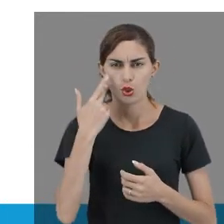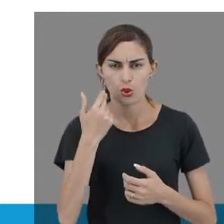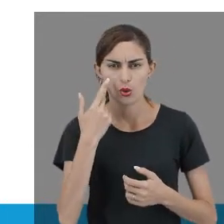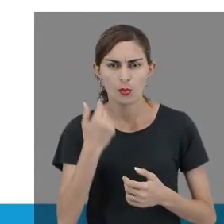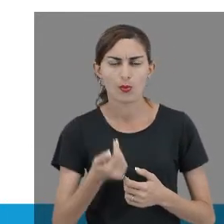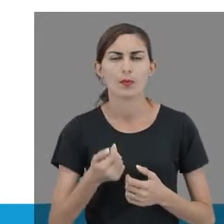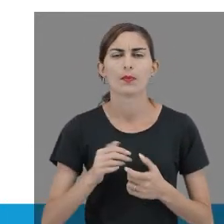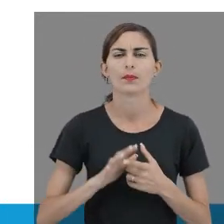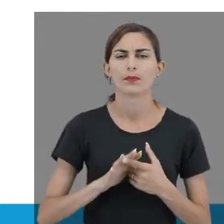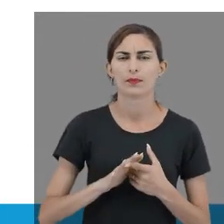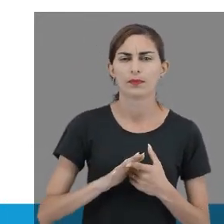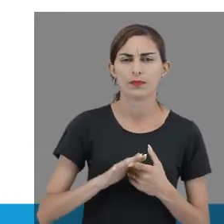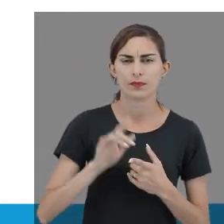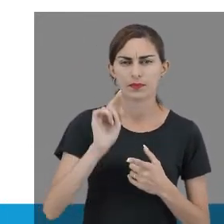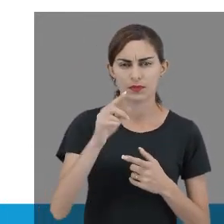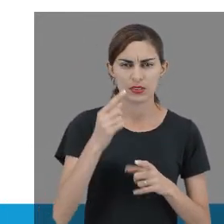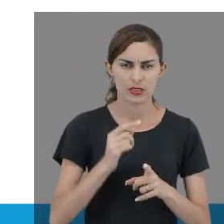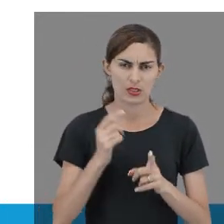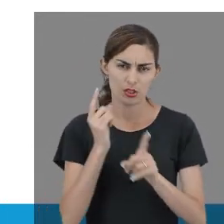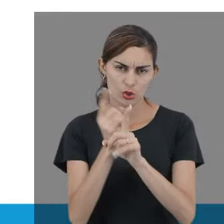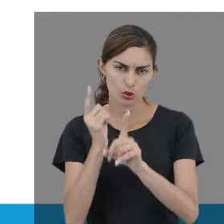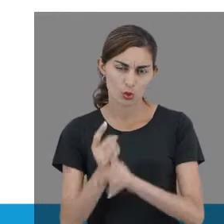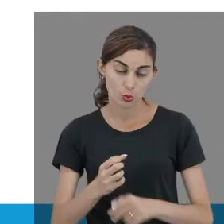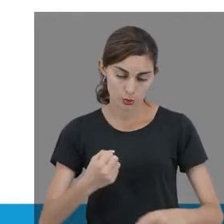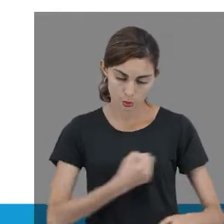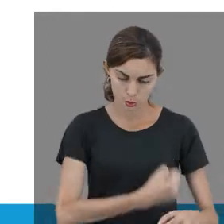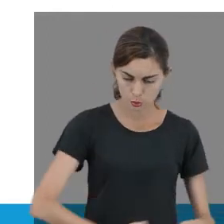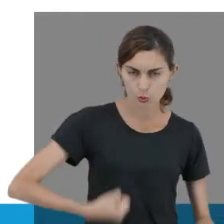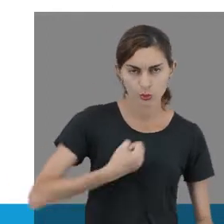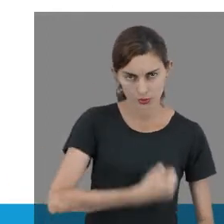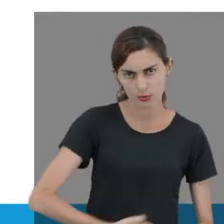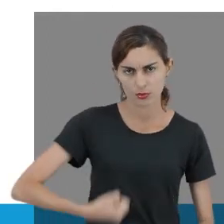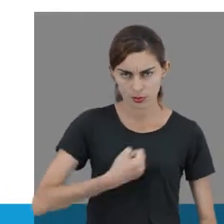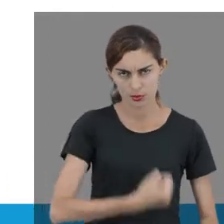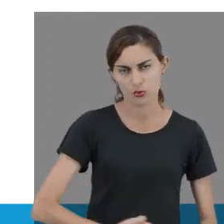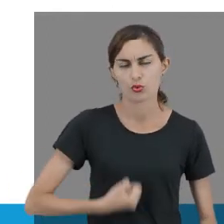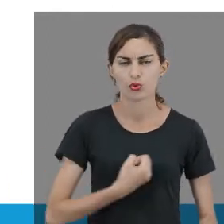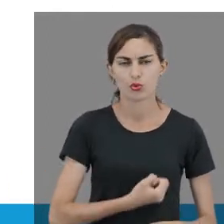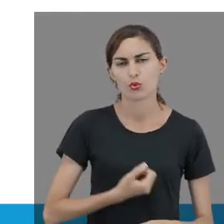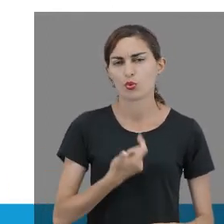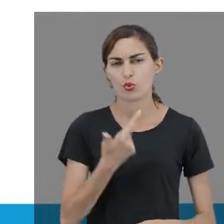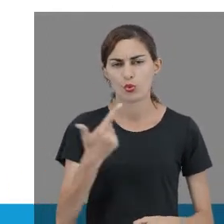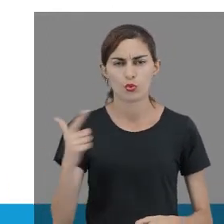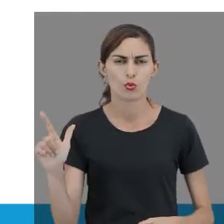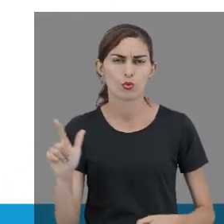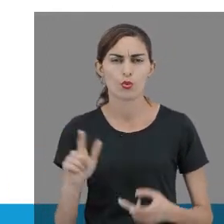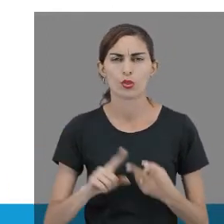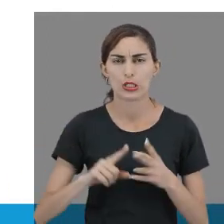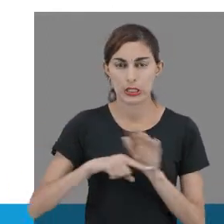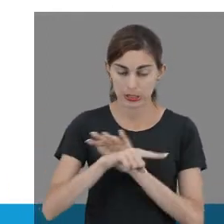pés. Isso aí normalmente evolui para a artrogripose. Então, são esses achados que a gente vê no ultrassom,